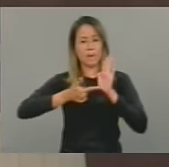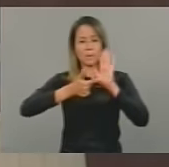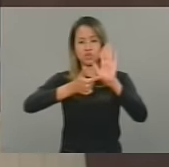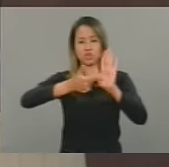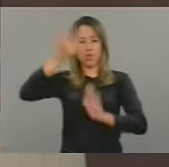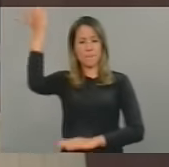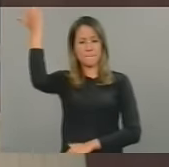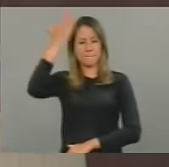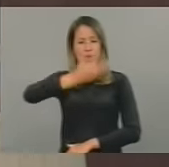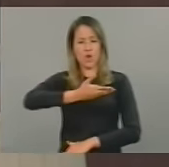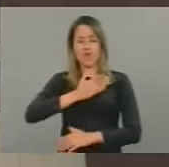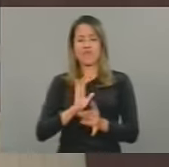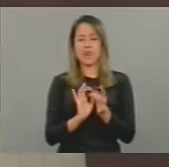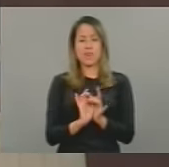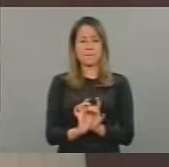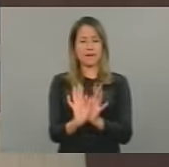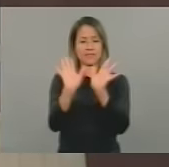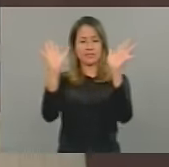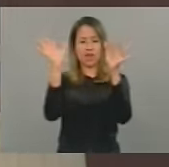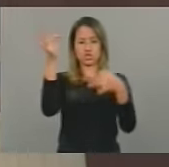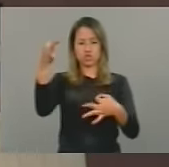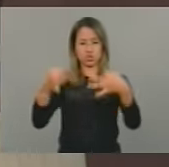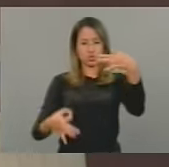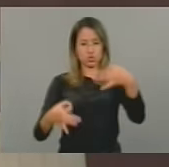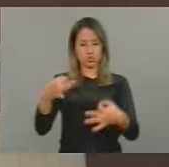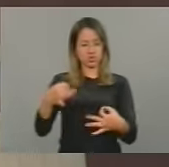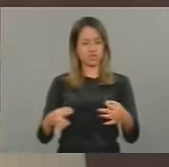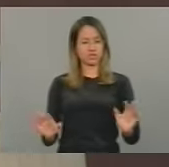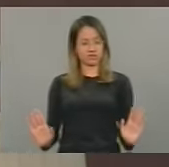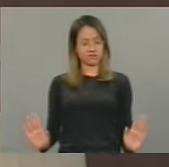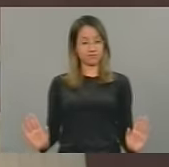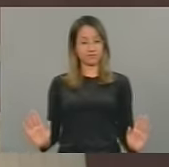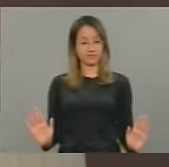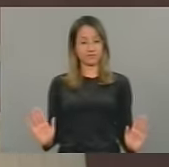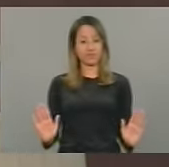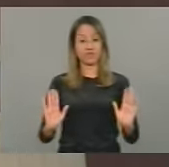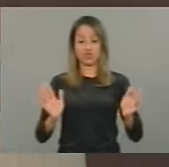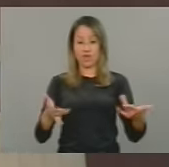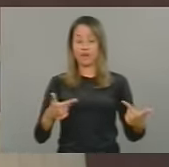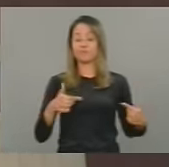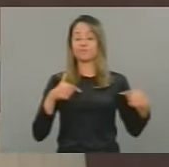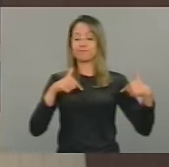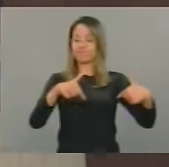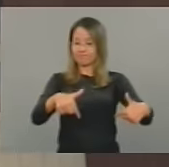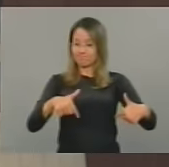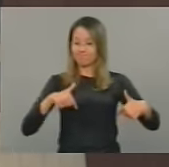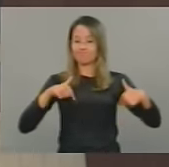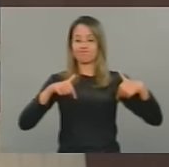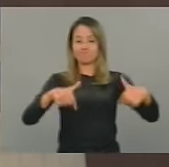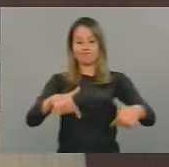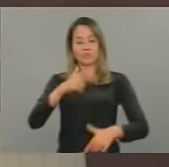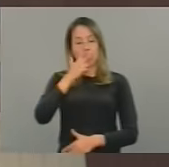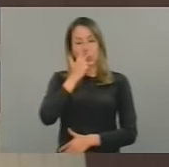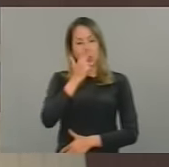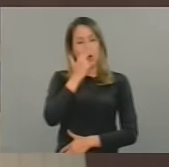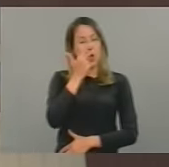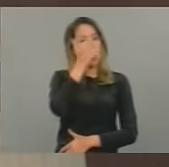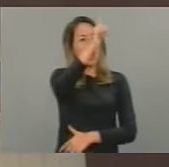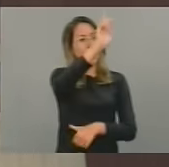liberdade e à justiça. De inúmeras lutas que travou